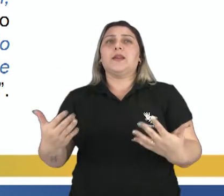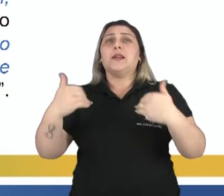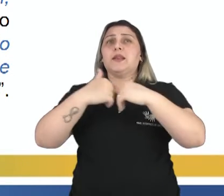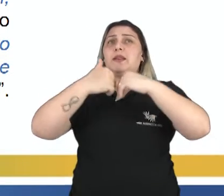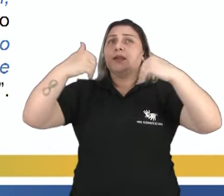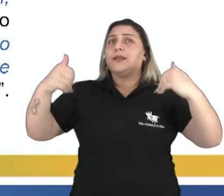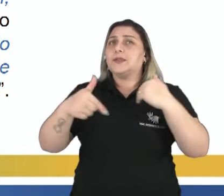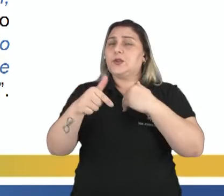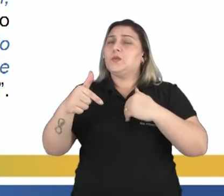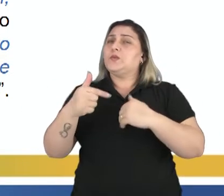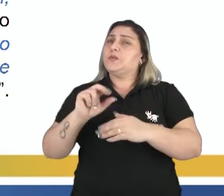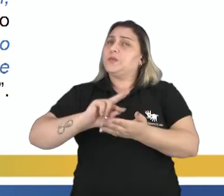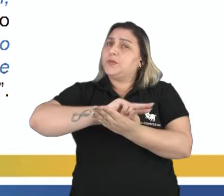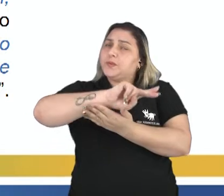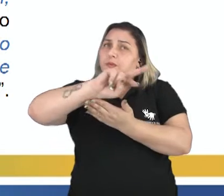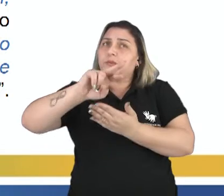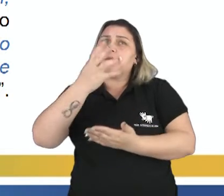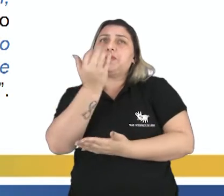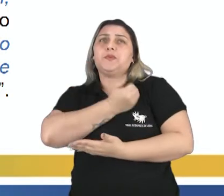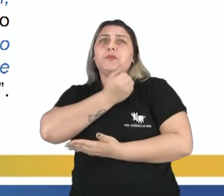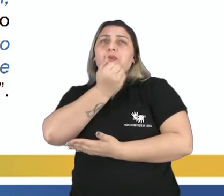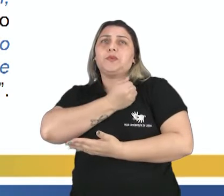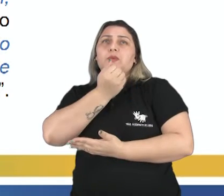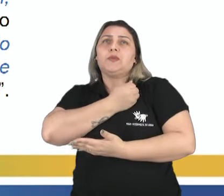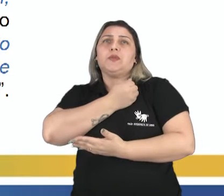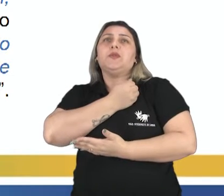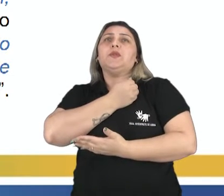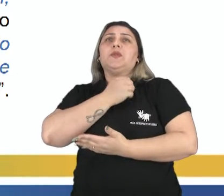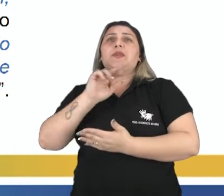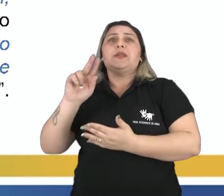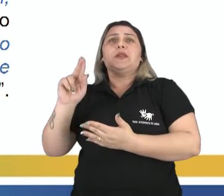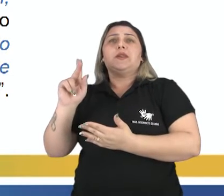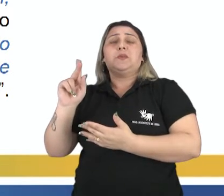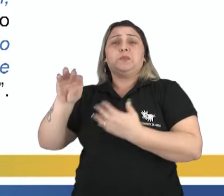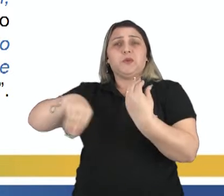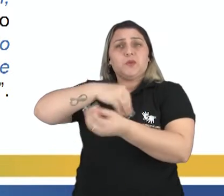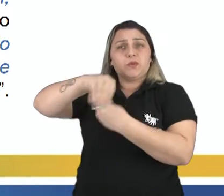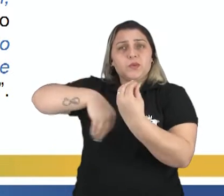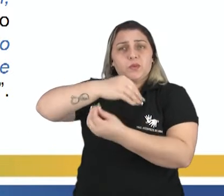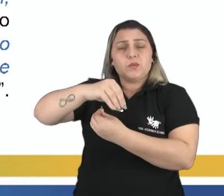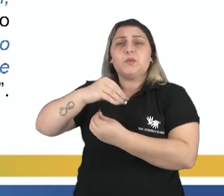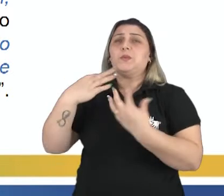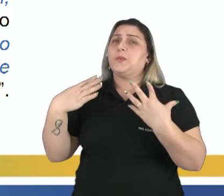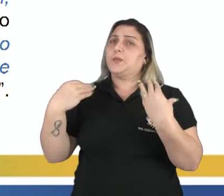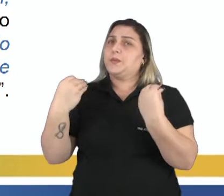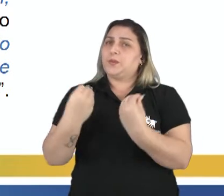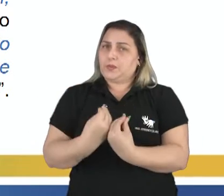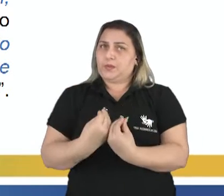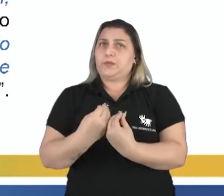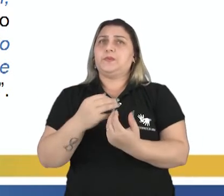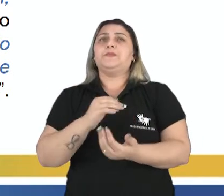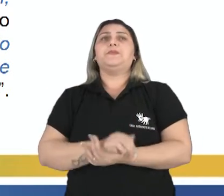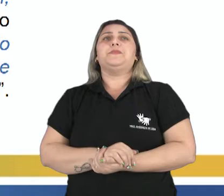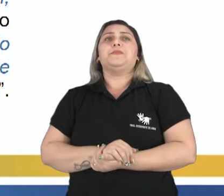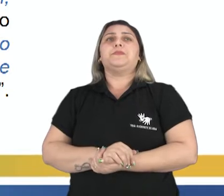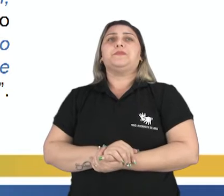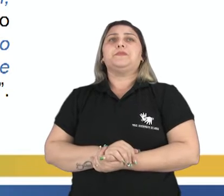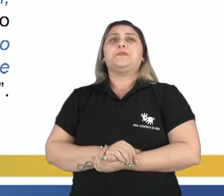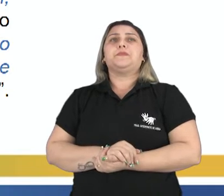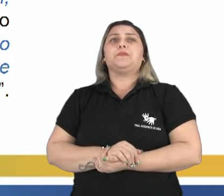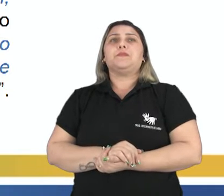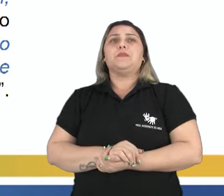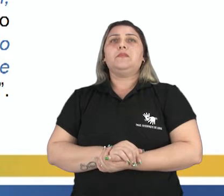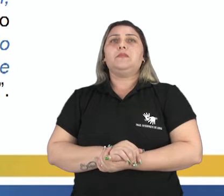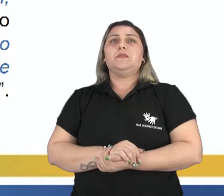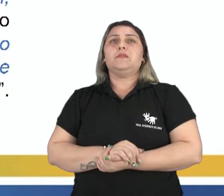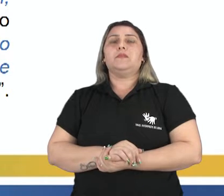define-se pela inseparabilidade de número finito de componentes heterogêneos,